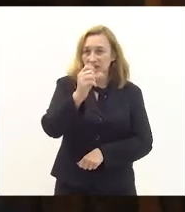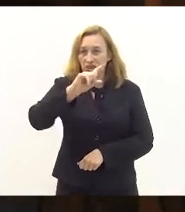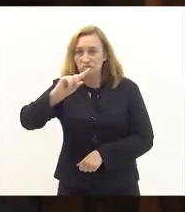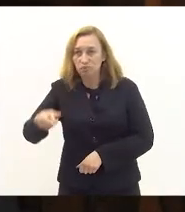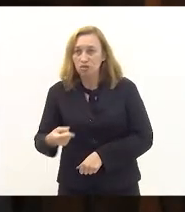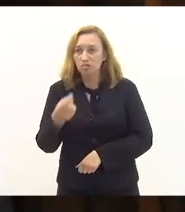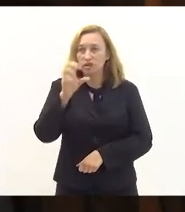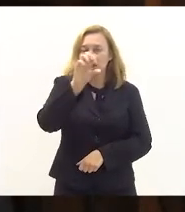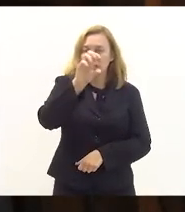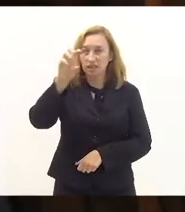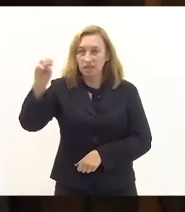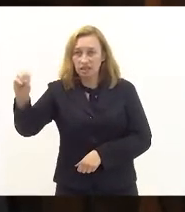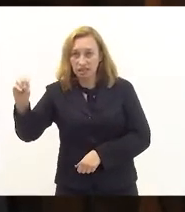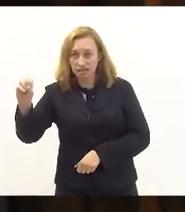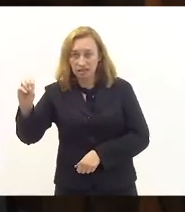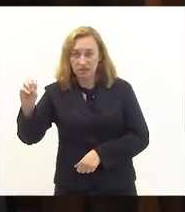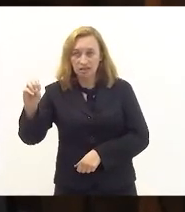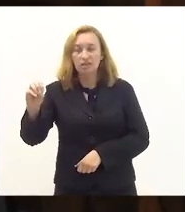6.500 escolas.